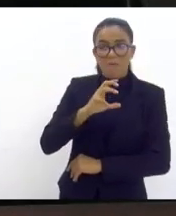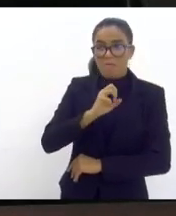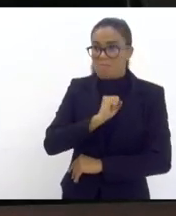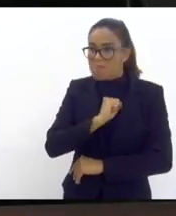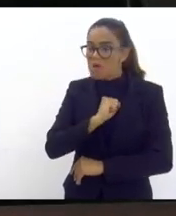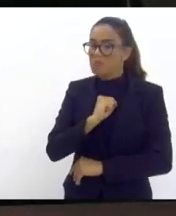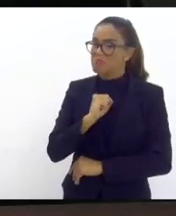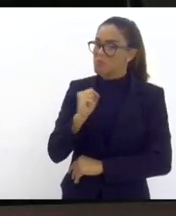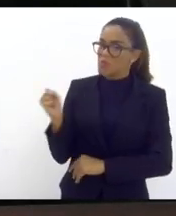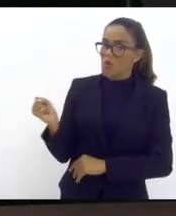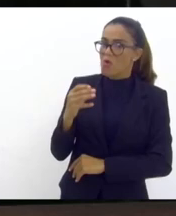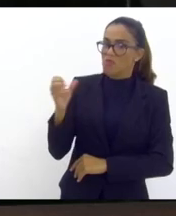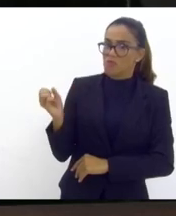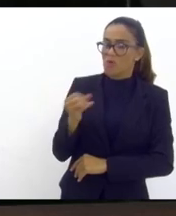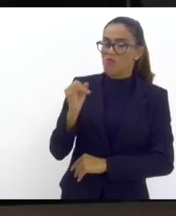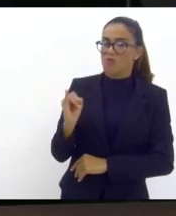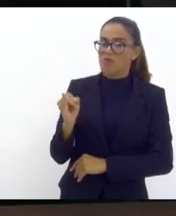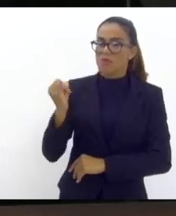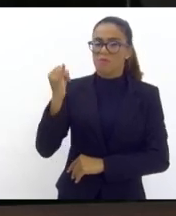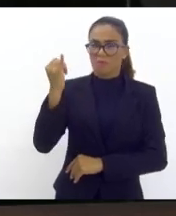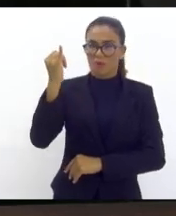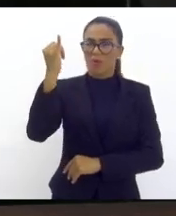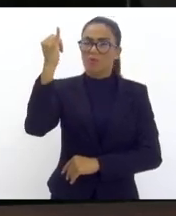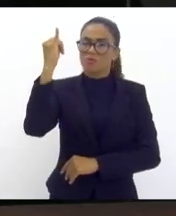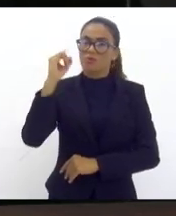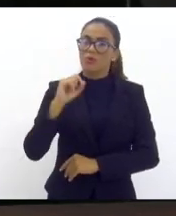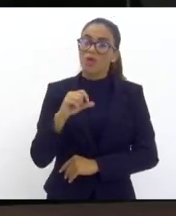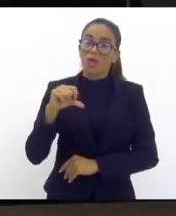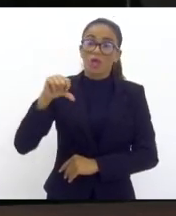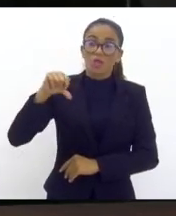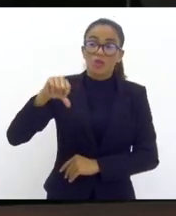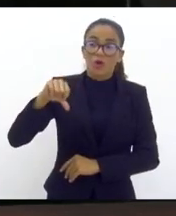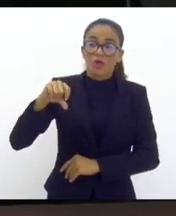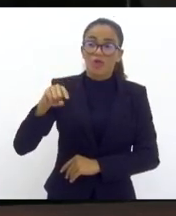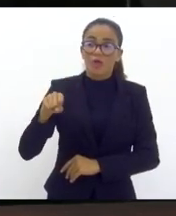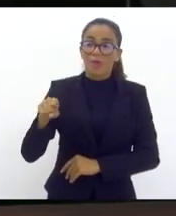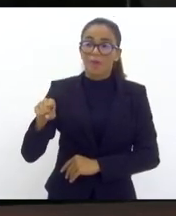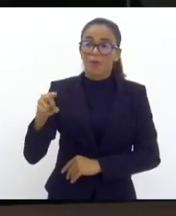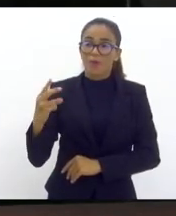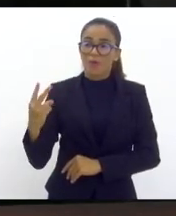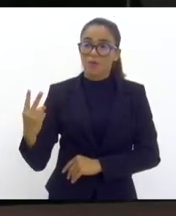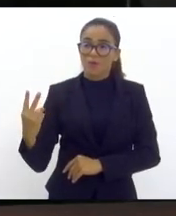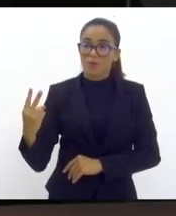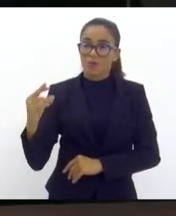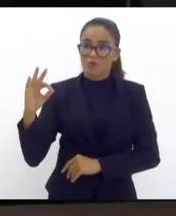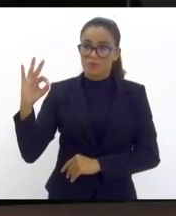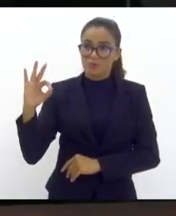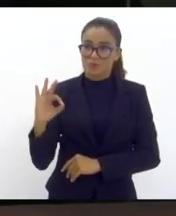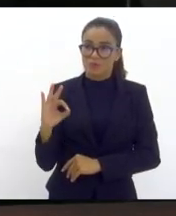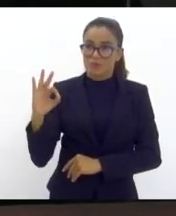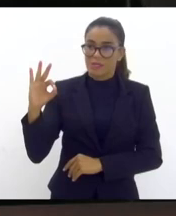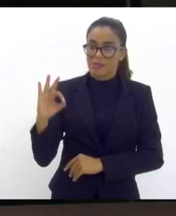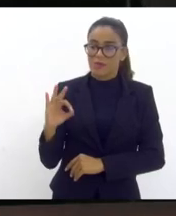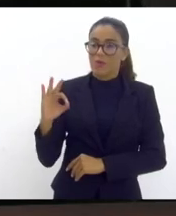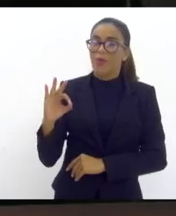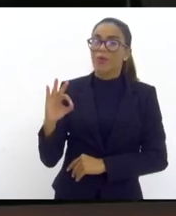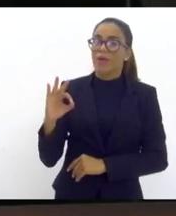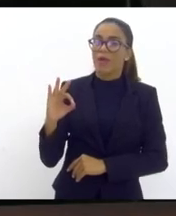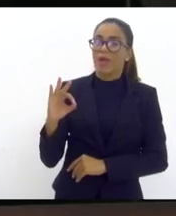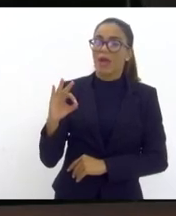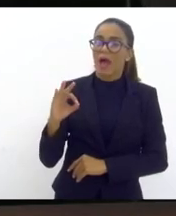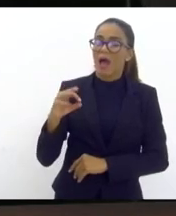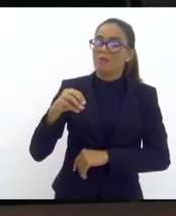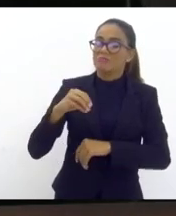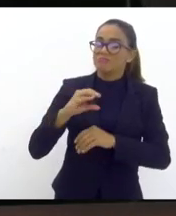impostos tá achando em 9.2% a exportação de óleo